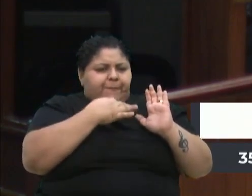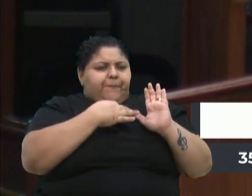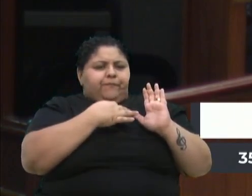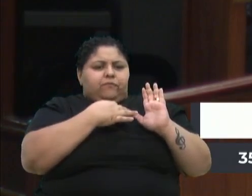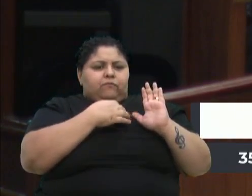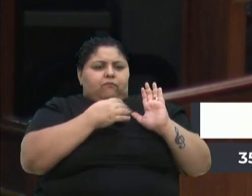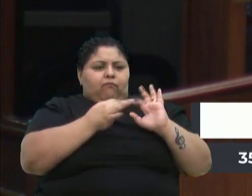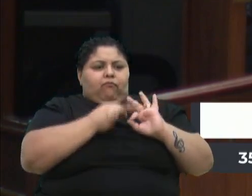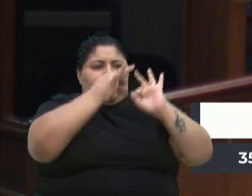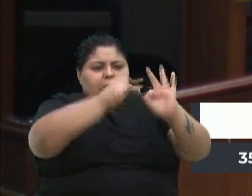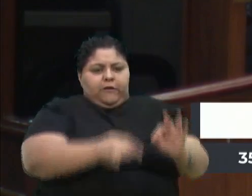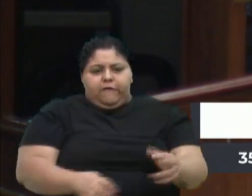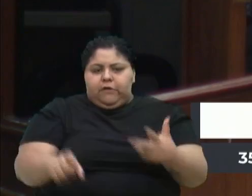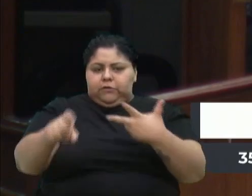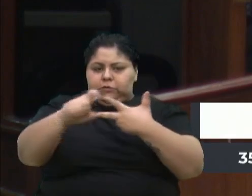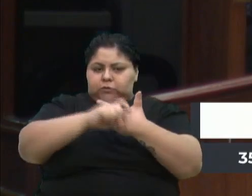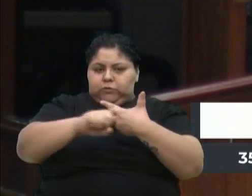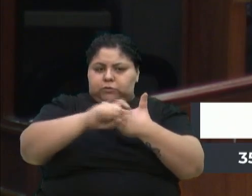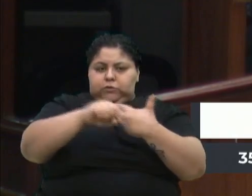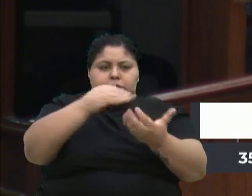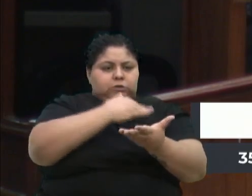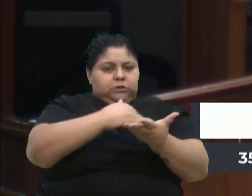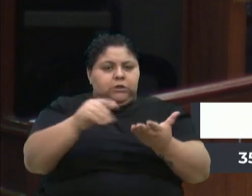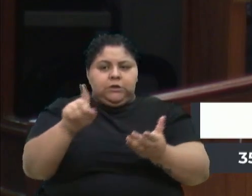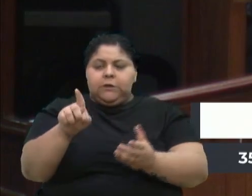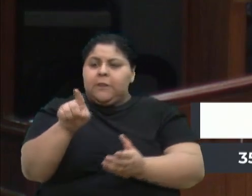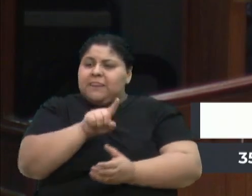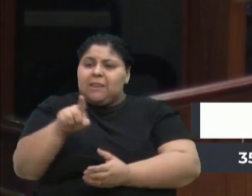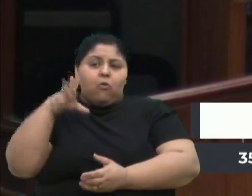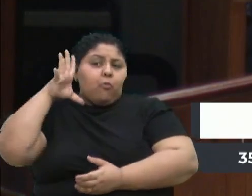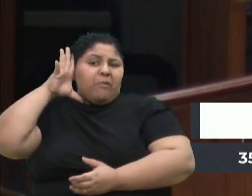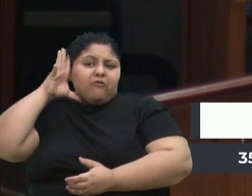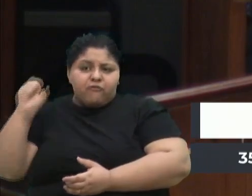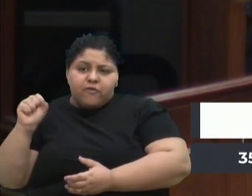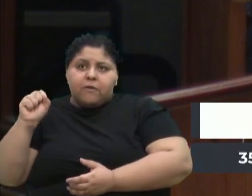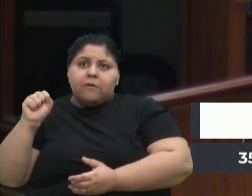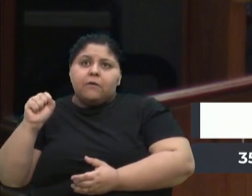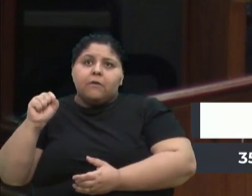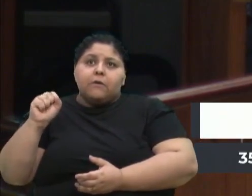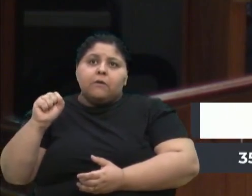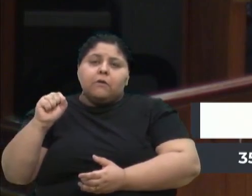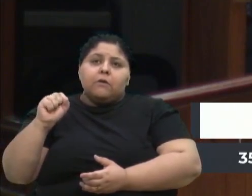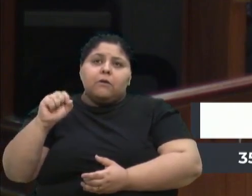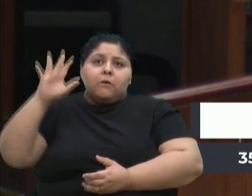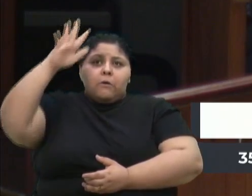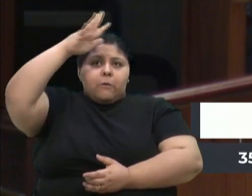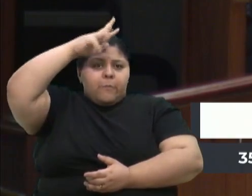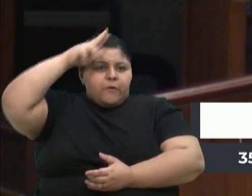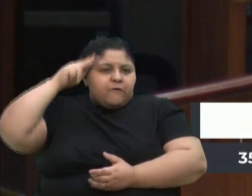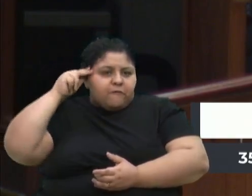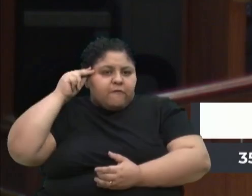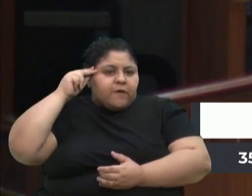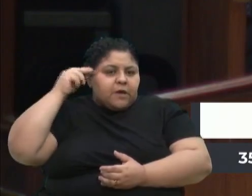levando os secretários, mas não é para ouvir. O prefeito tem que ir nas comunidades para anunciar obras,